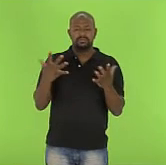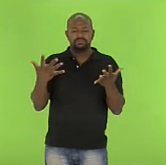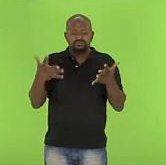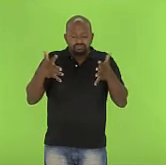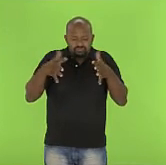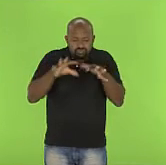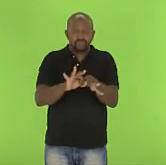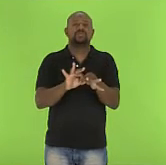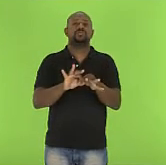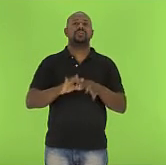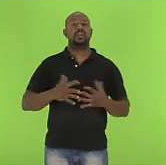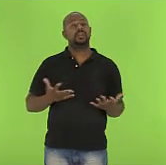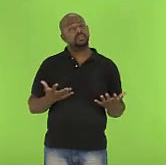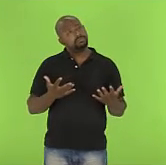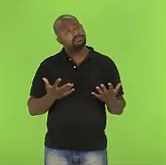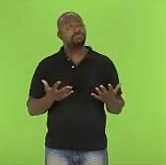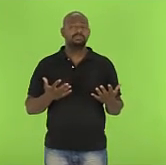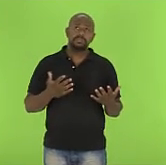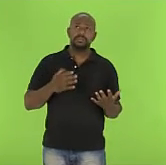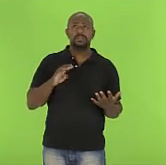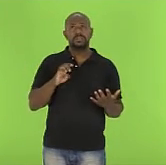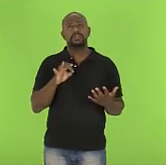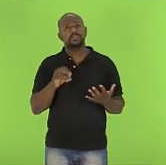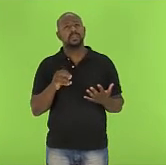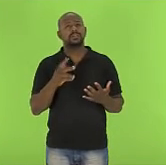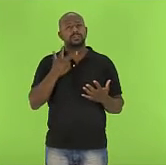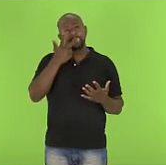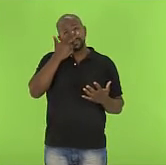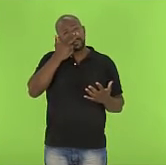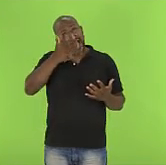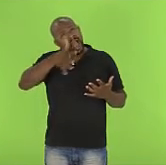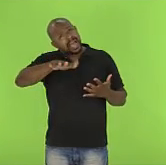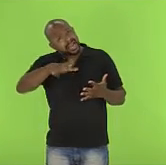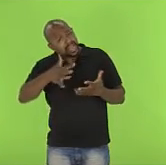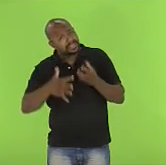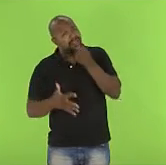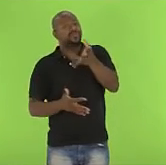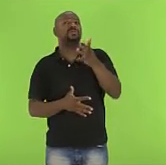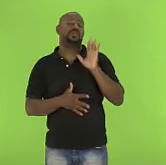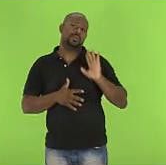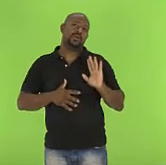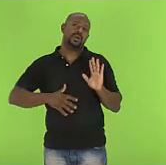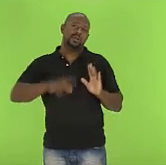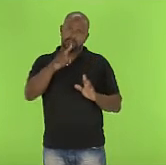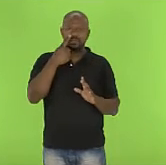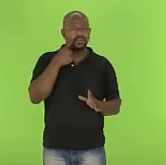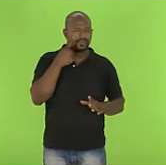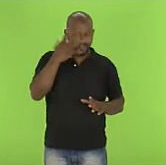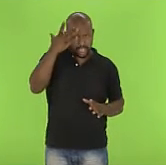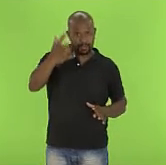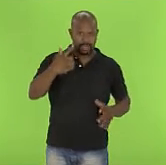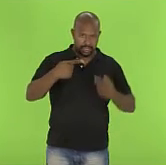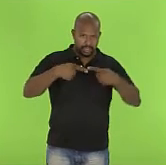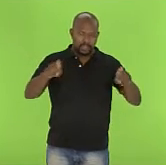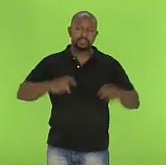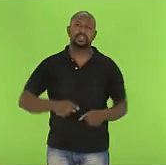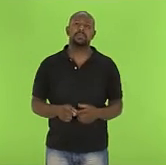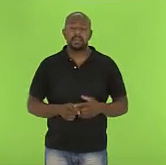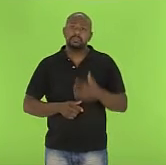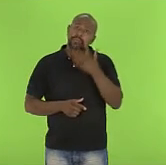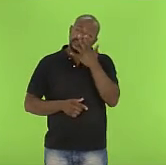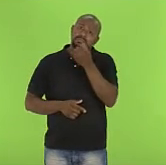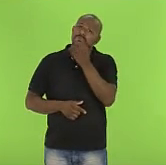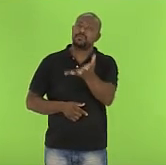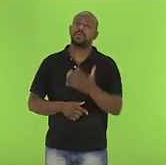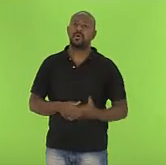pensamento híbrido. E, de certa forma, parece que funcionou. Vocês vão ver amanhã.